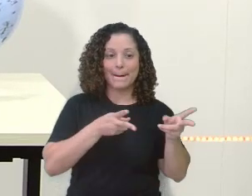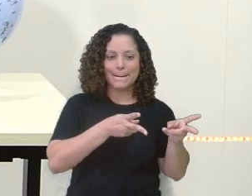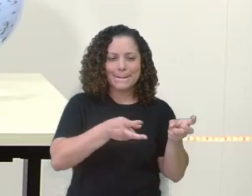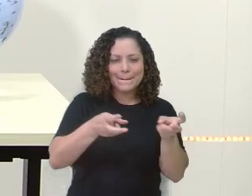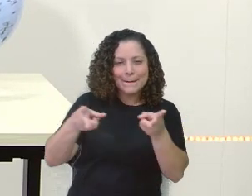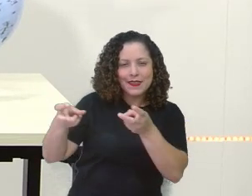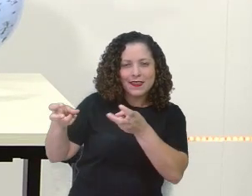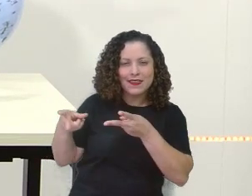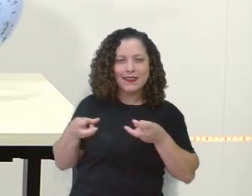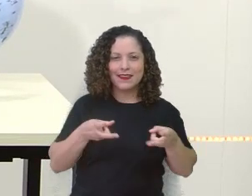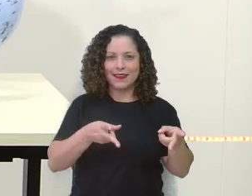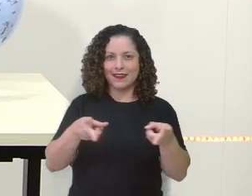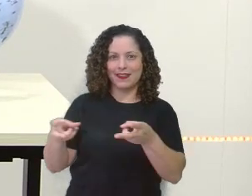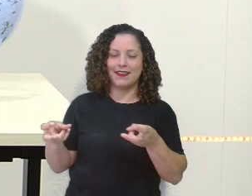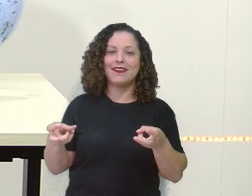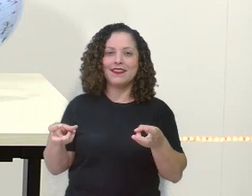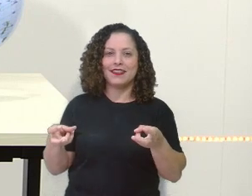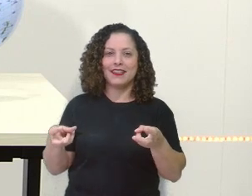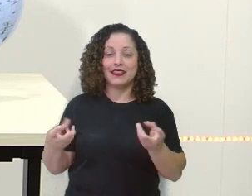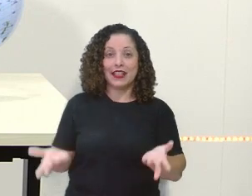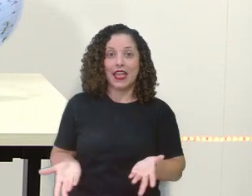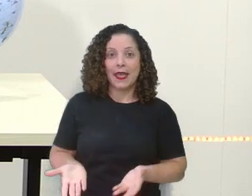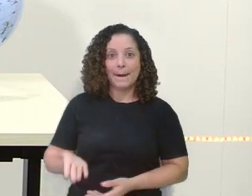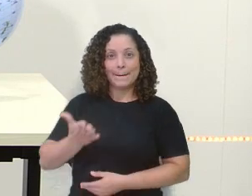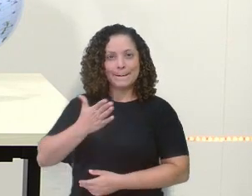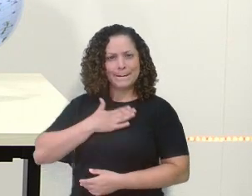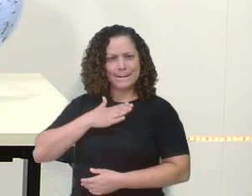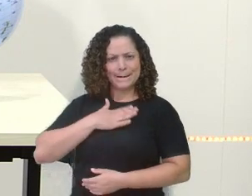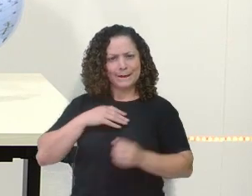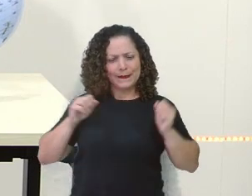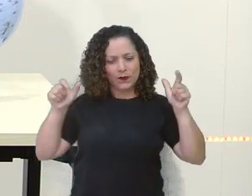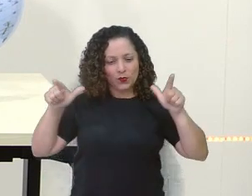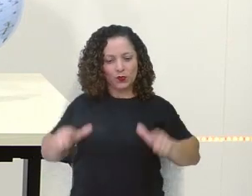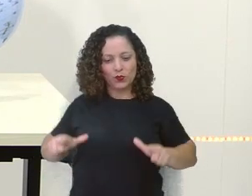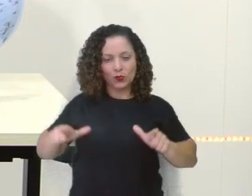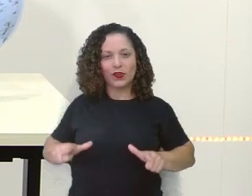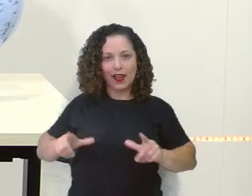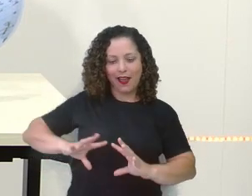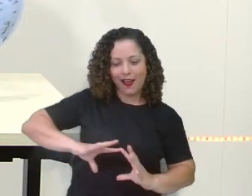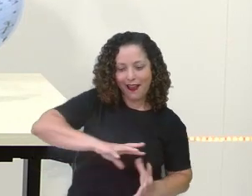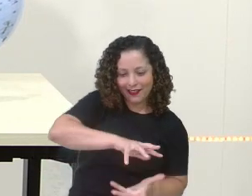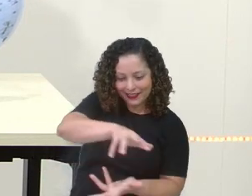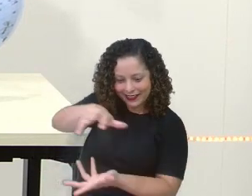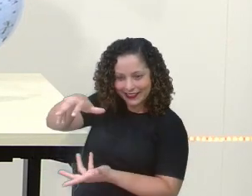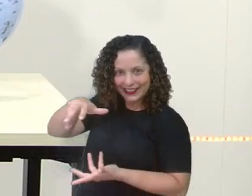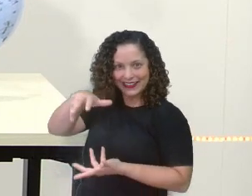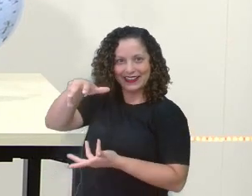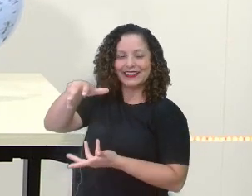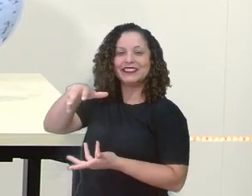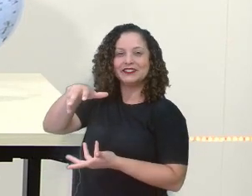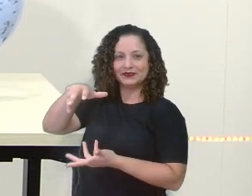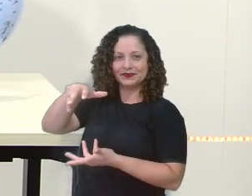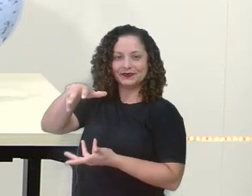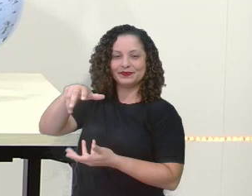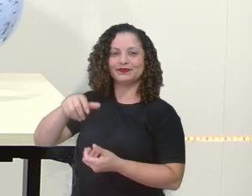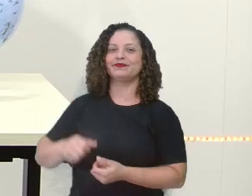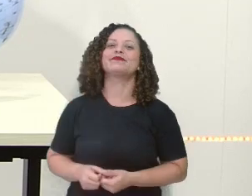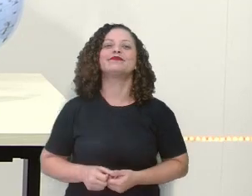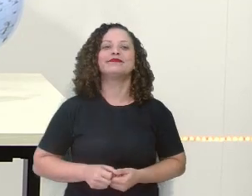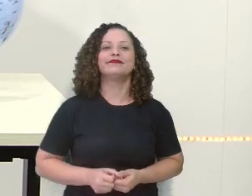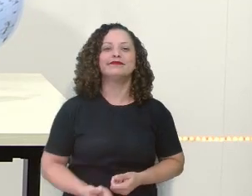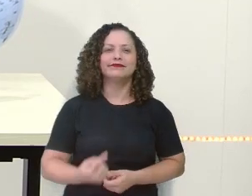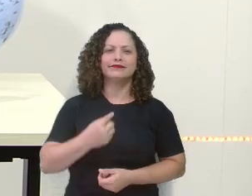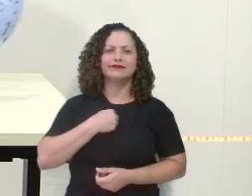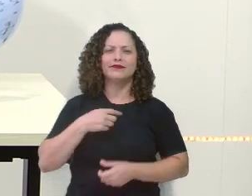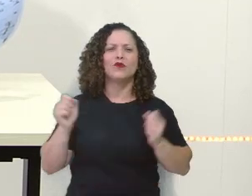percebendo o meu endereço no planeta Terra, tá? O planeta Terra. Eu estou localizado